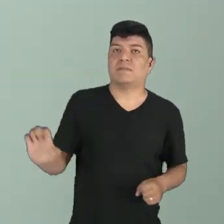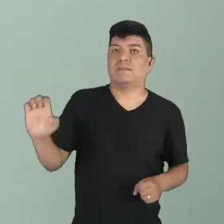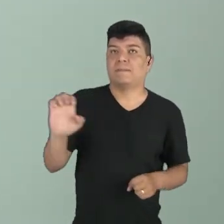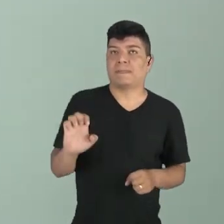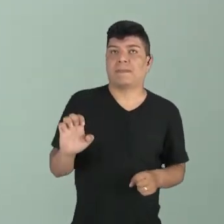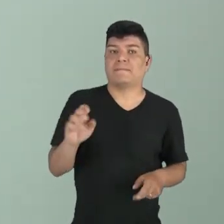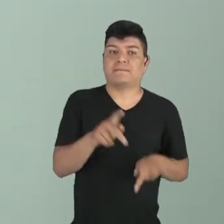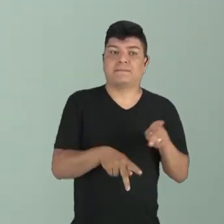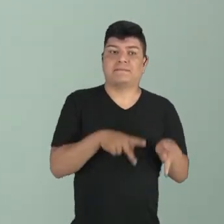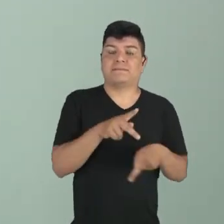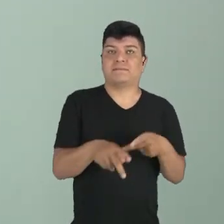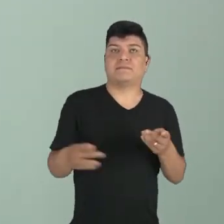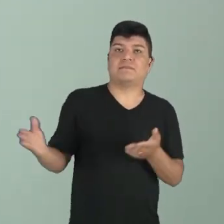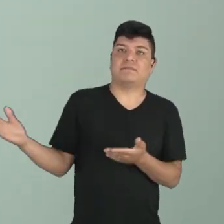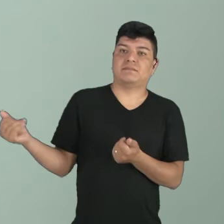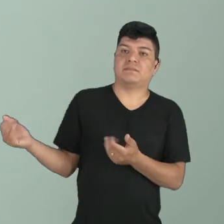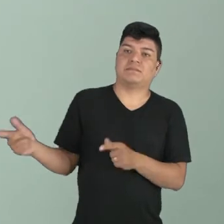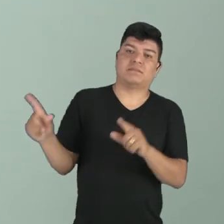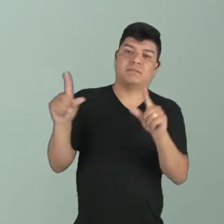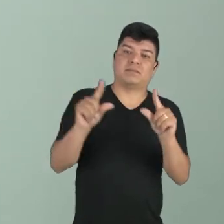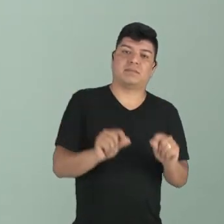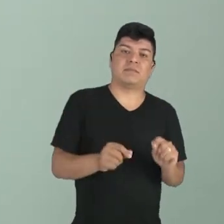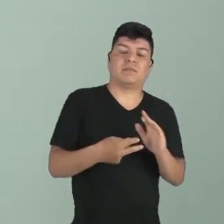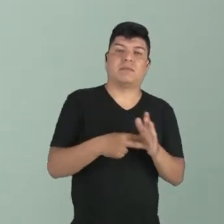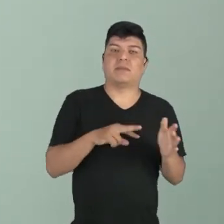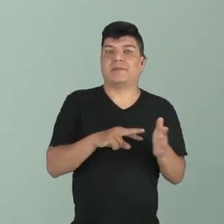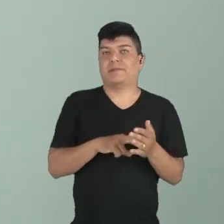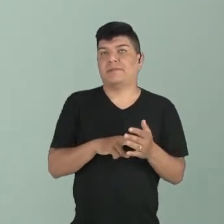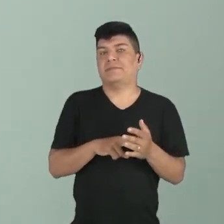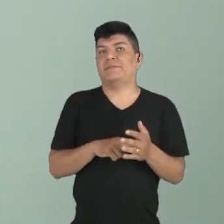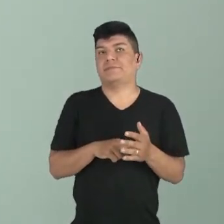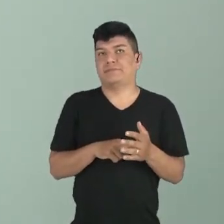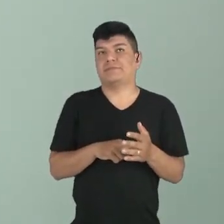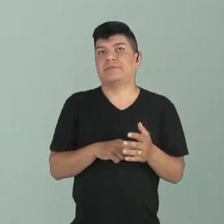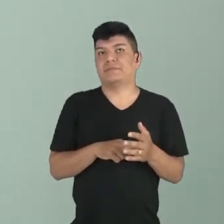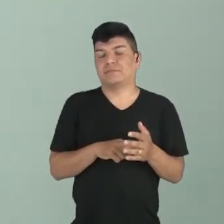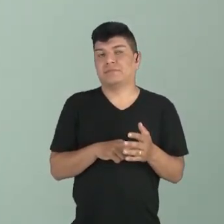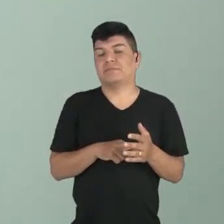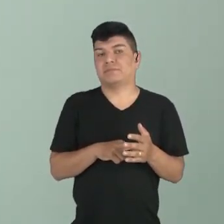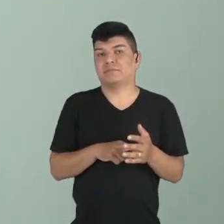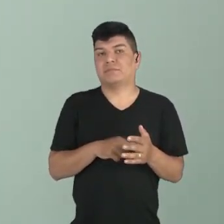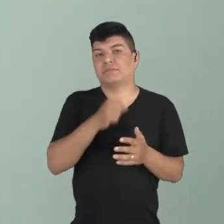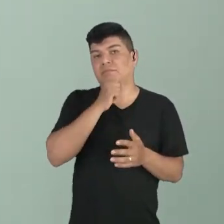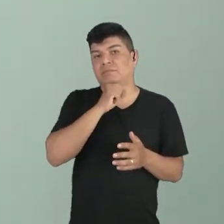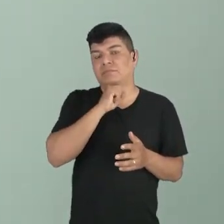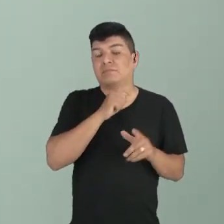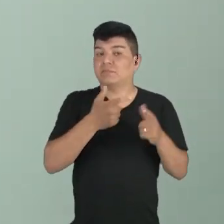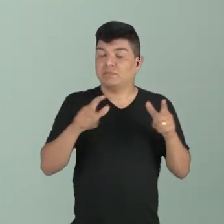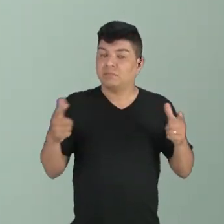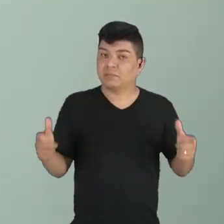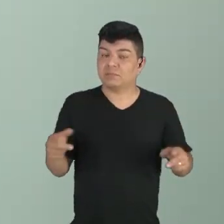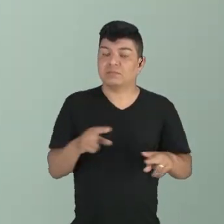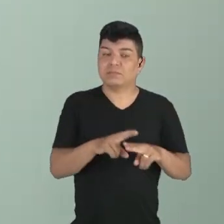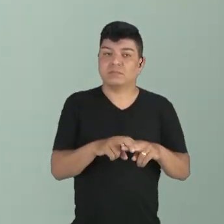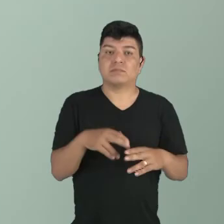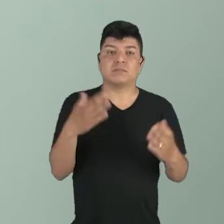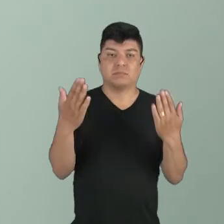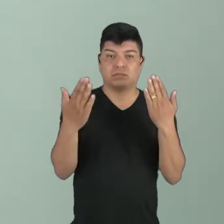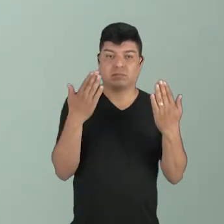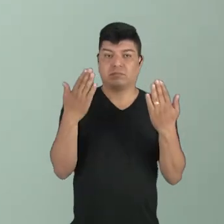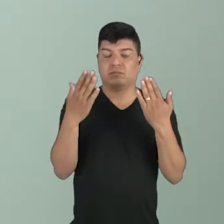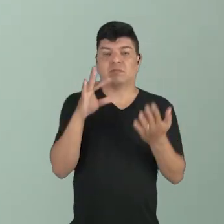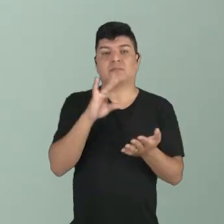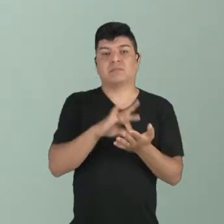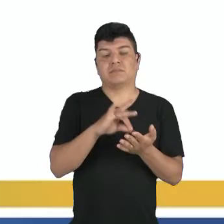Europa com a população de jovem menor Então significa dizer que a taxa de população adulta e idosa é maior então só para